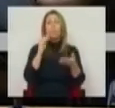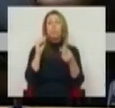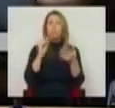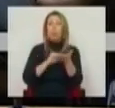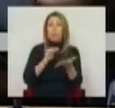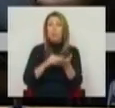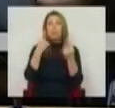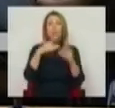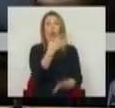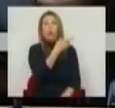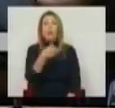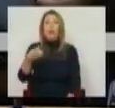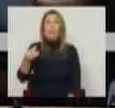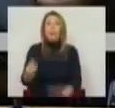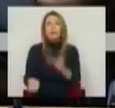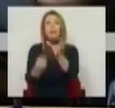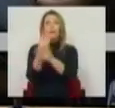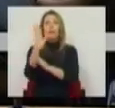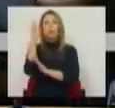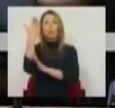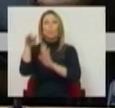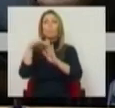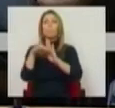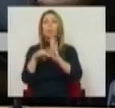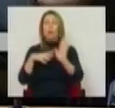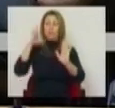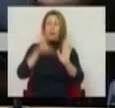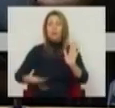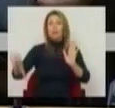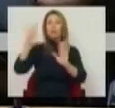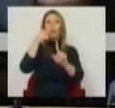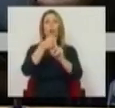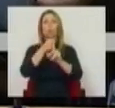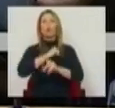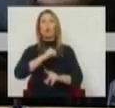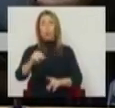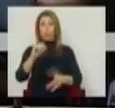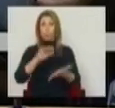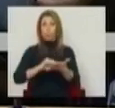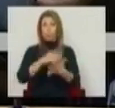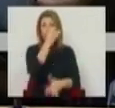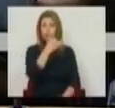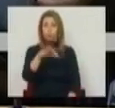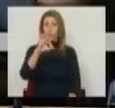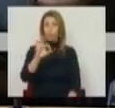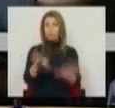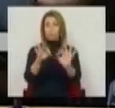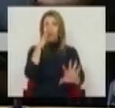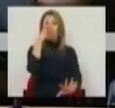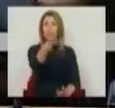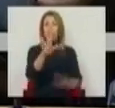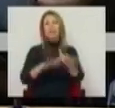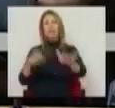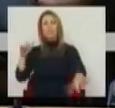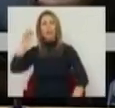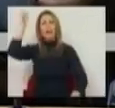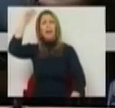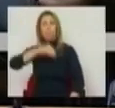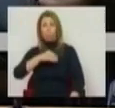90 se cria o primeiro Programa Nacional de Luta contra a Pobreza. Em 2008, como disse, a Assembleia da República declarou